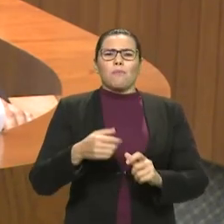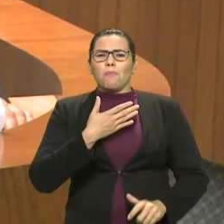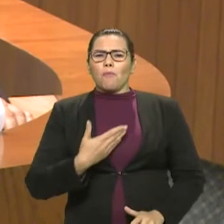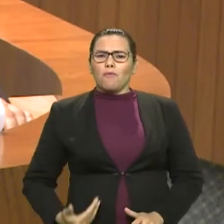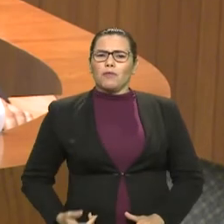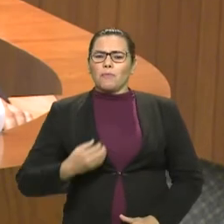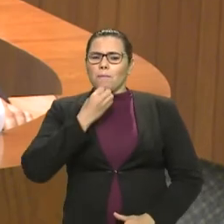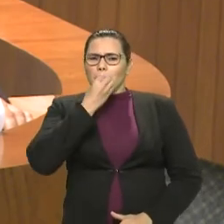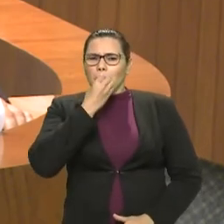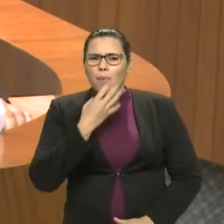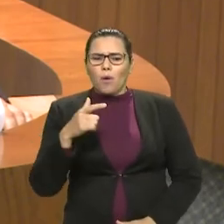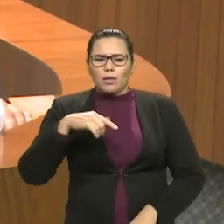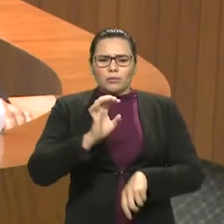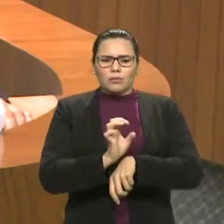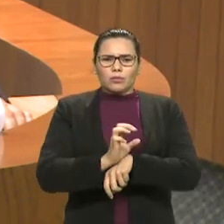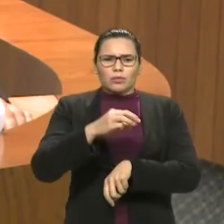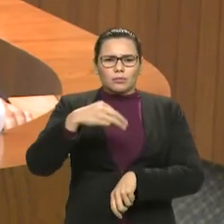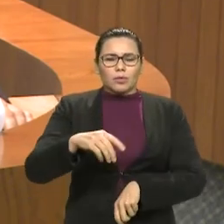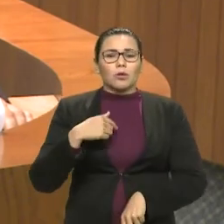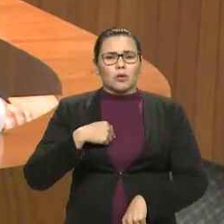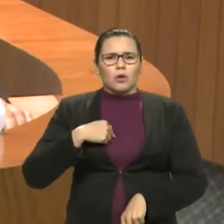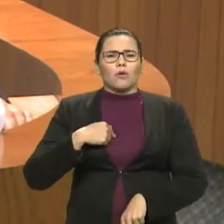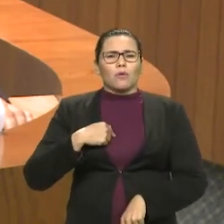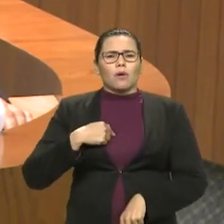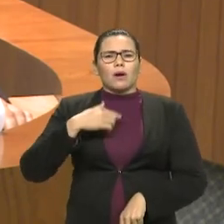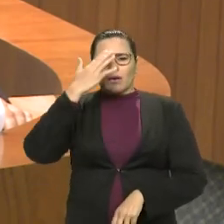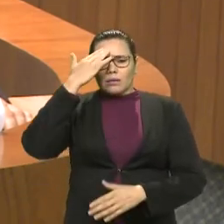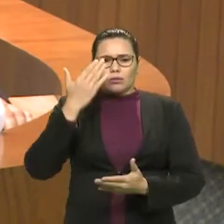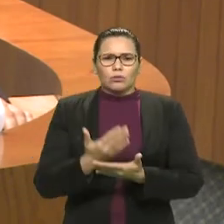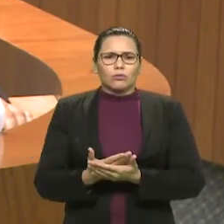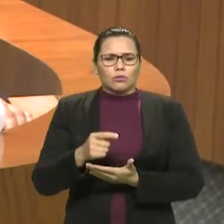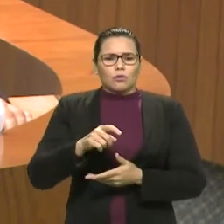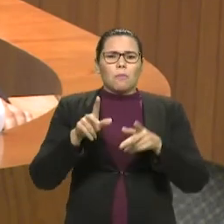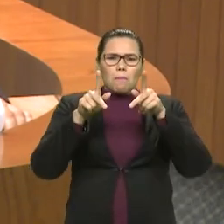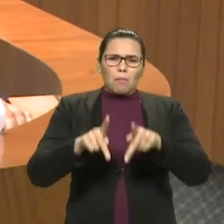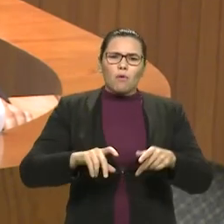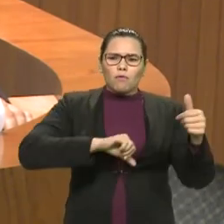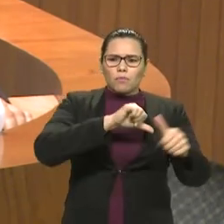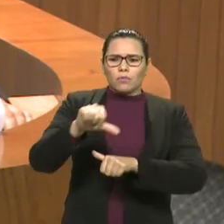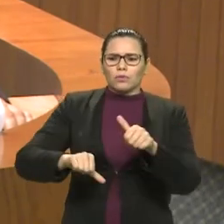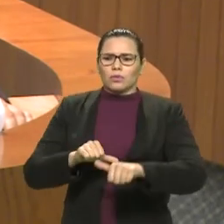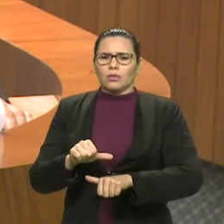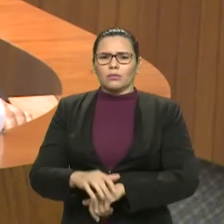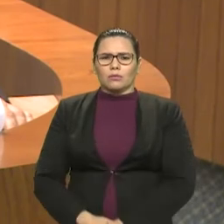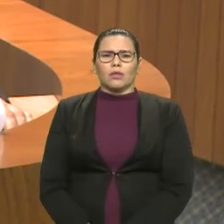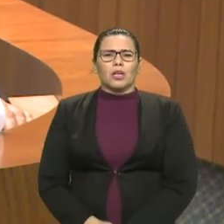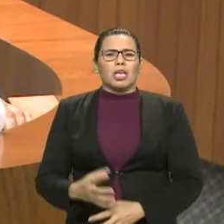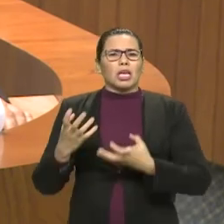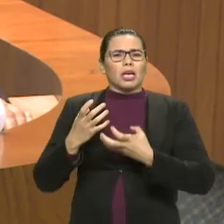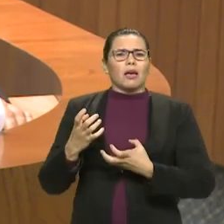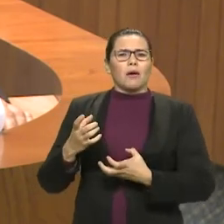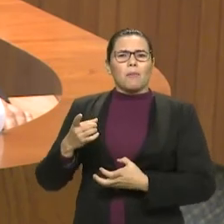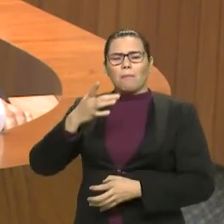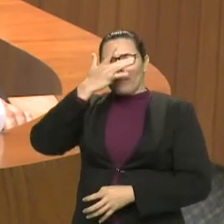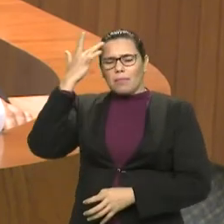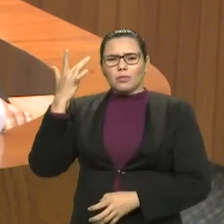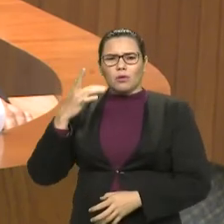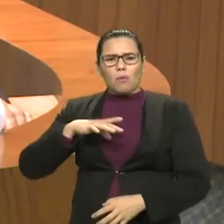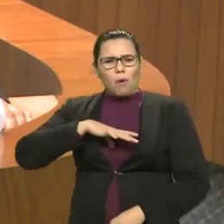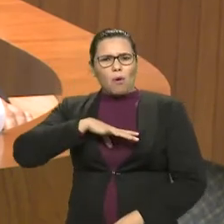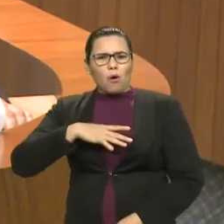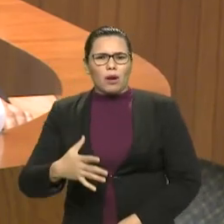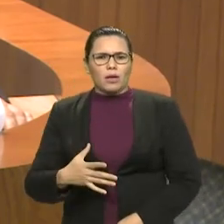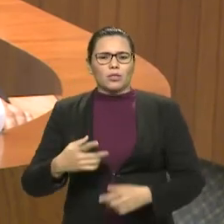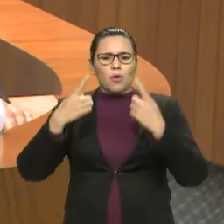está mudando onde nós teremos aí uma pessoa do Povo o cheiro do povo aqui a validade do povo e